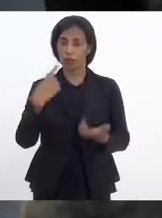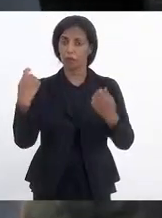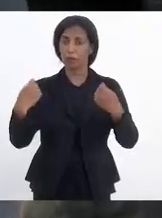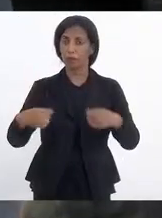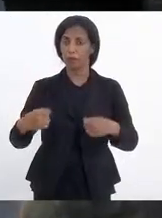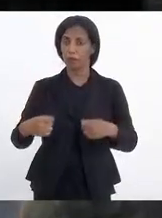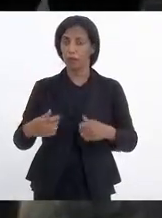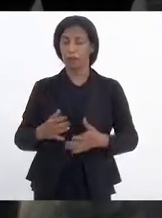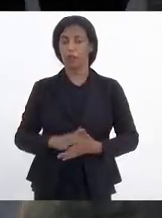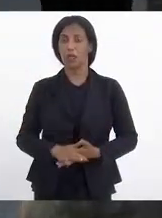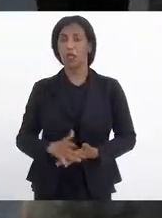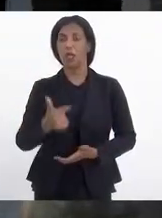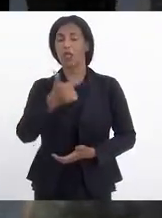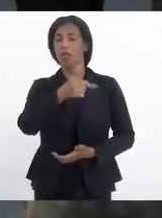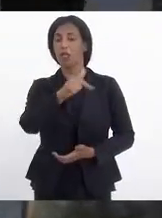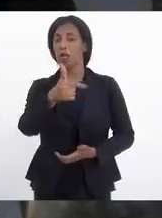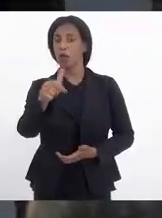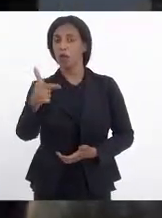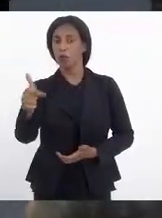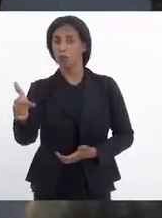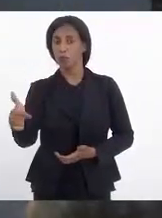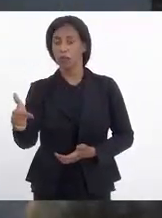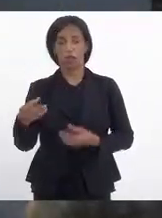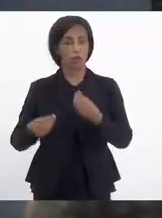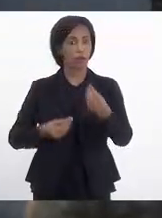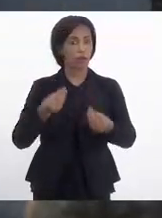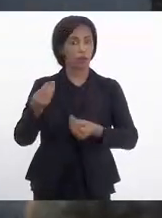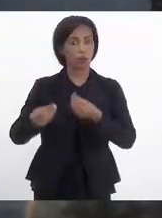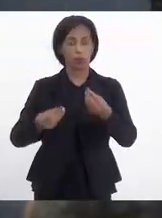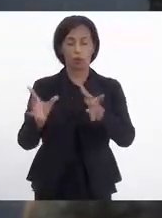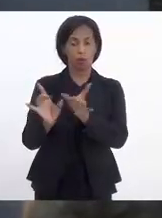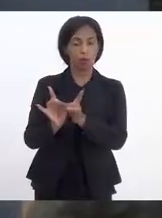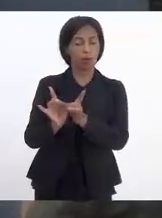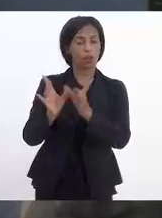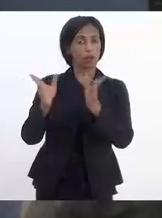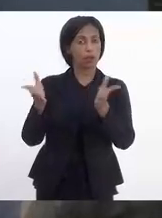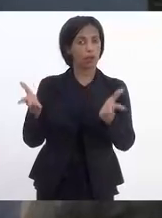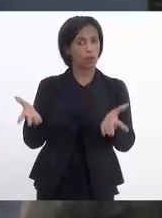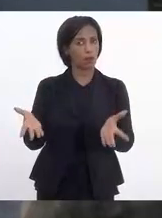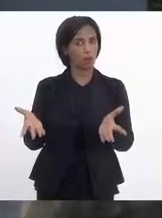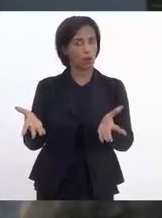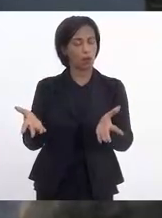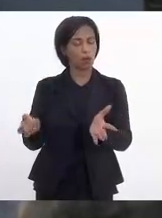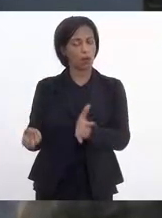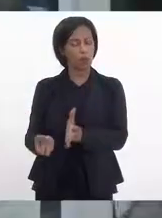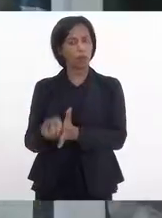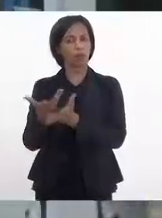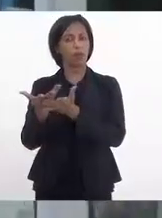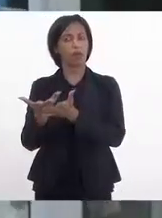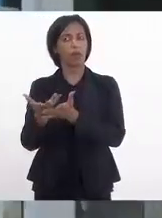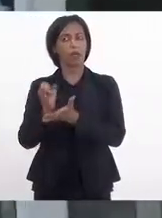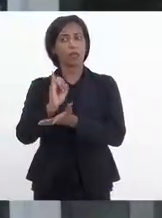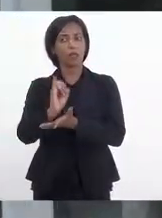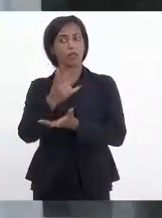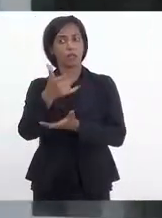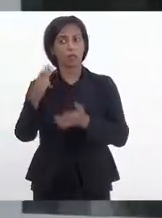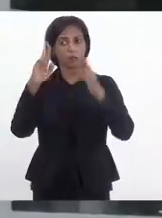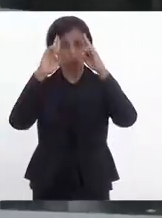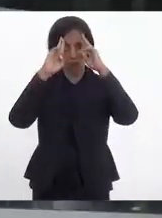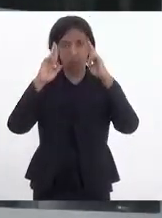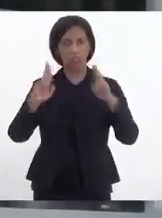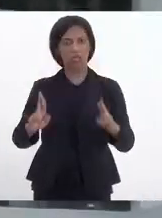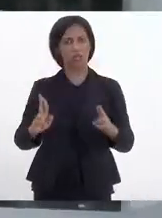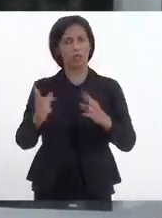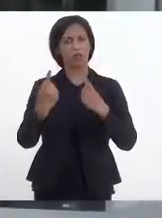precisamos não existe possibilidade da Democracia para ti ficar se não houver